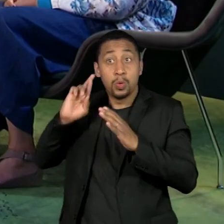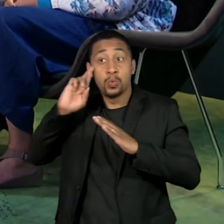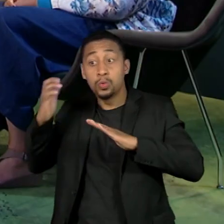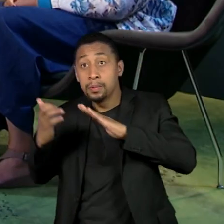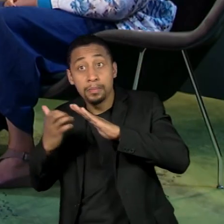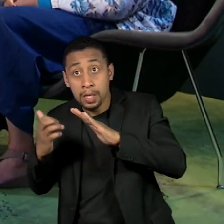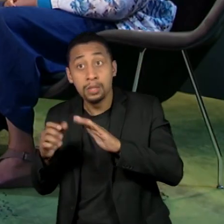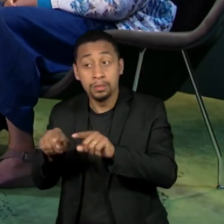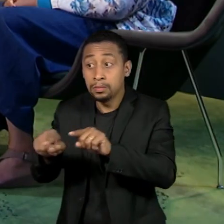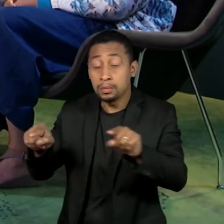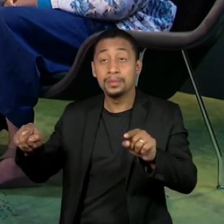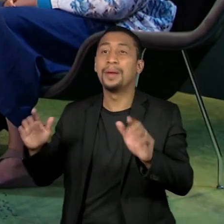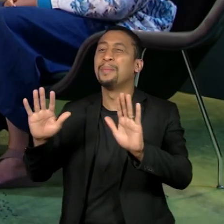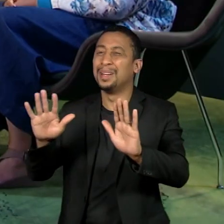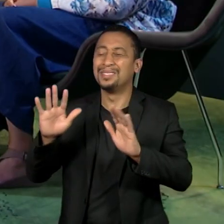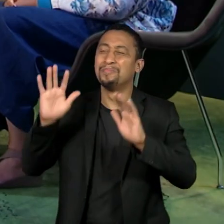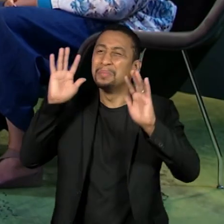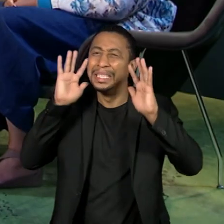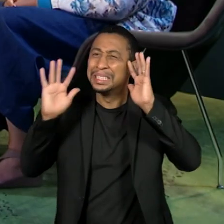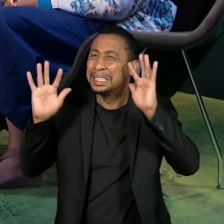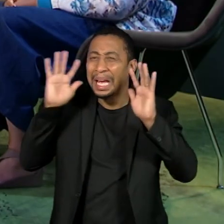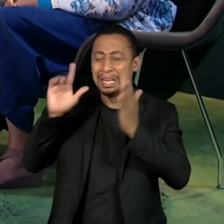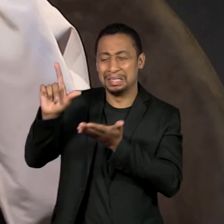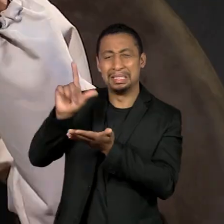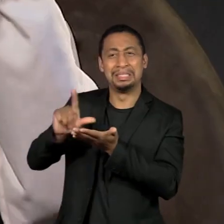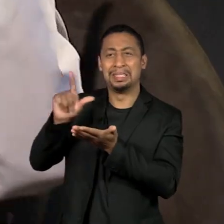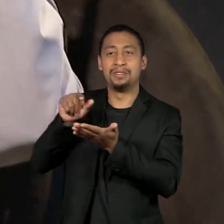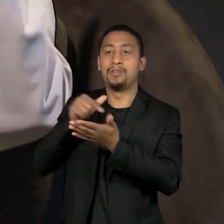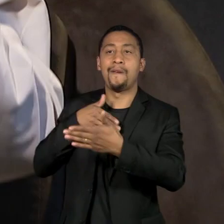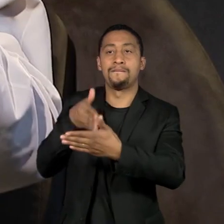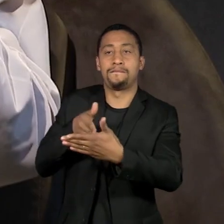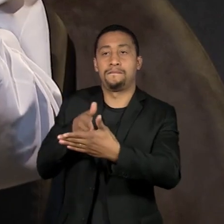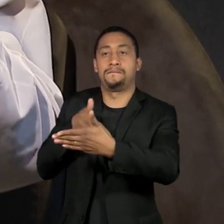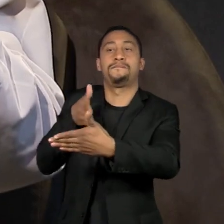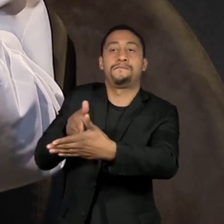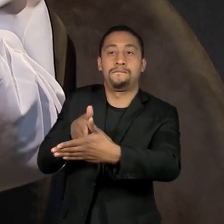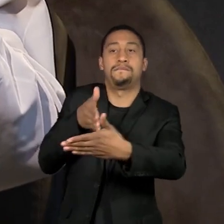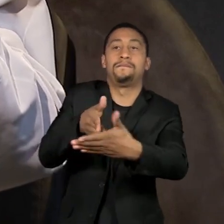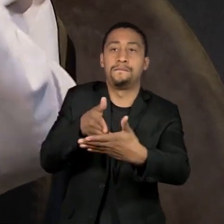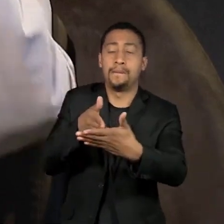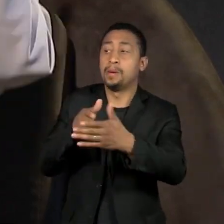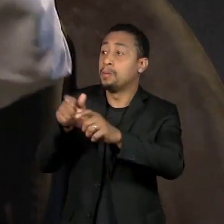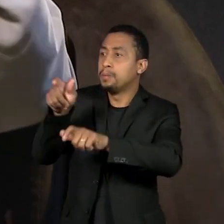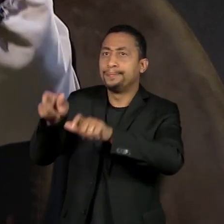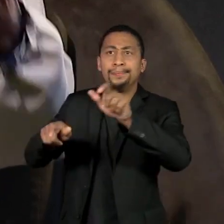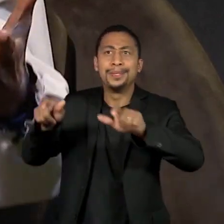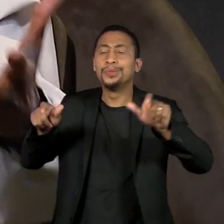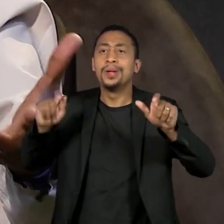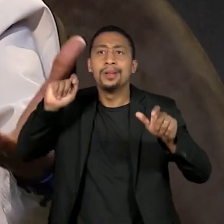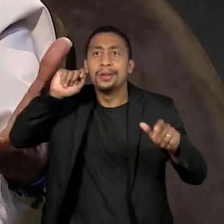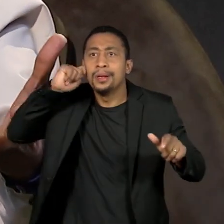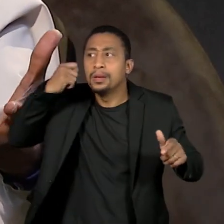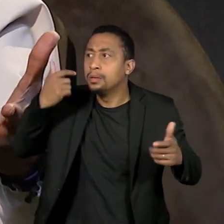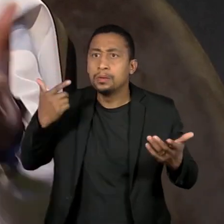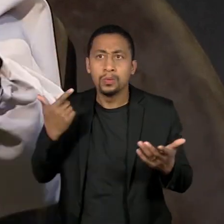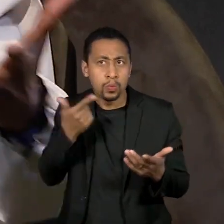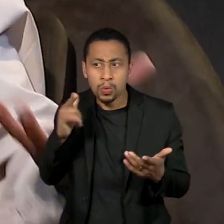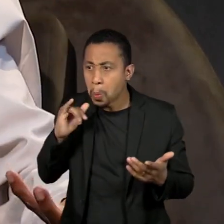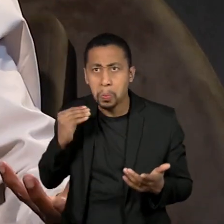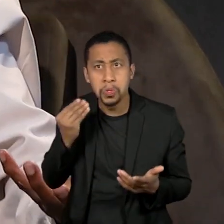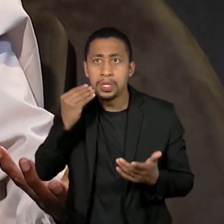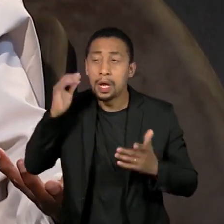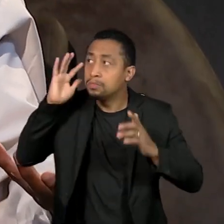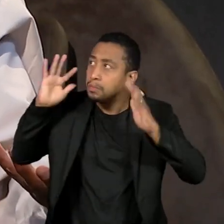impede inclusive que pessoas negras construam essas outras possibilidades, que